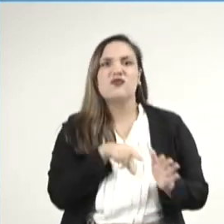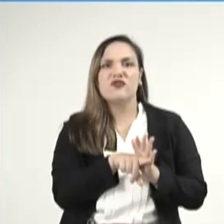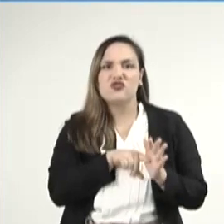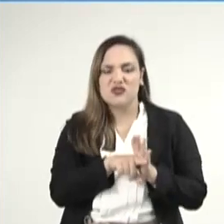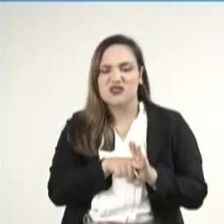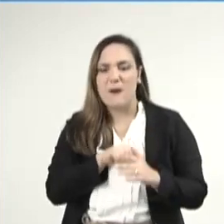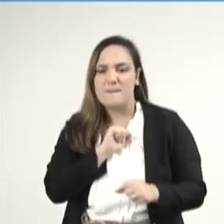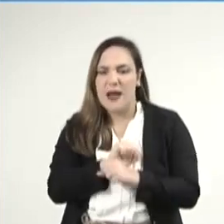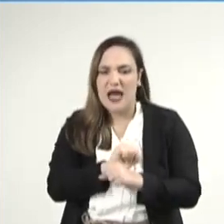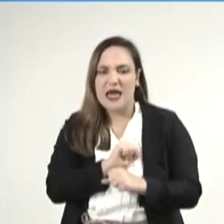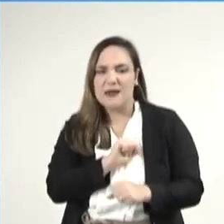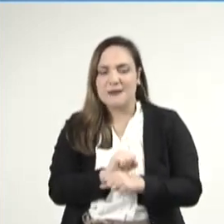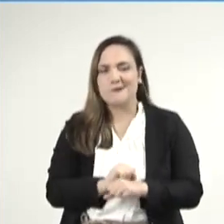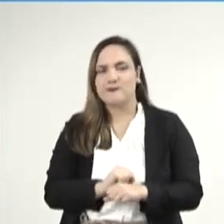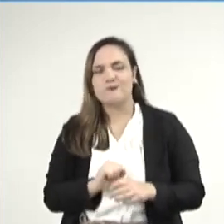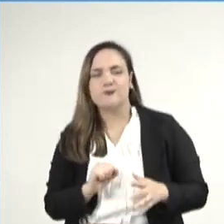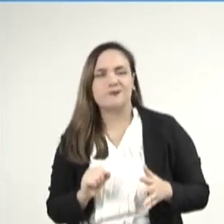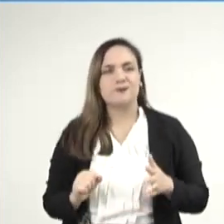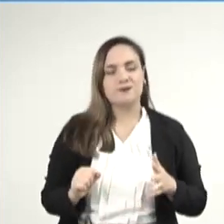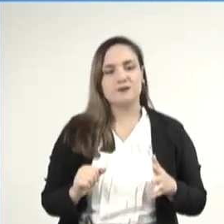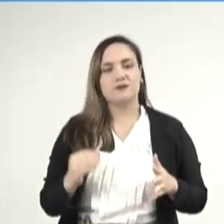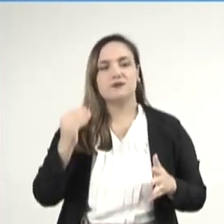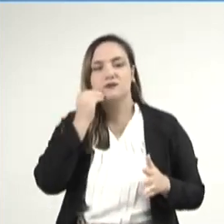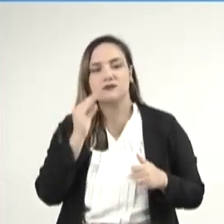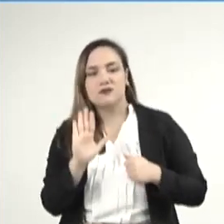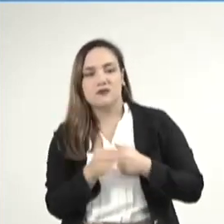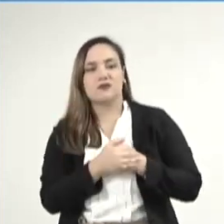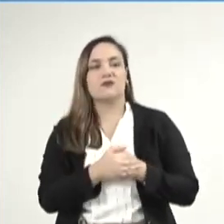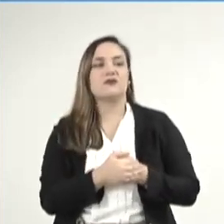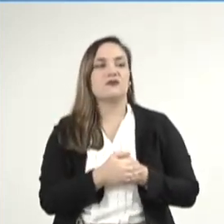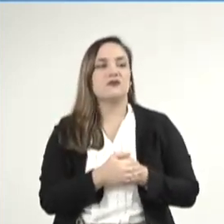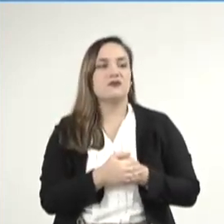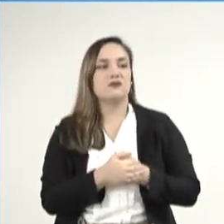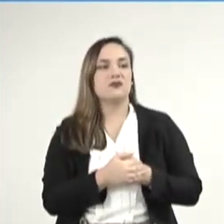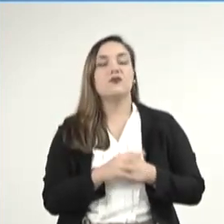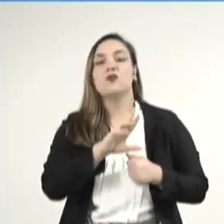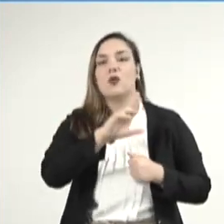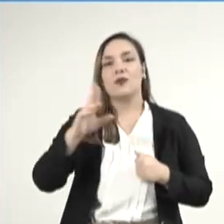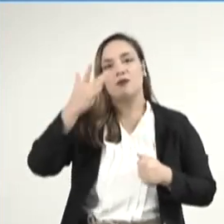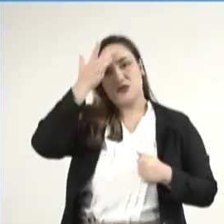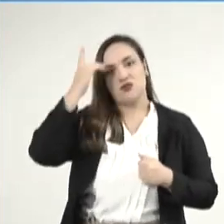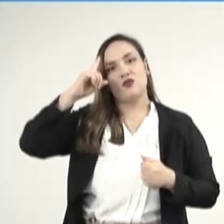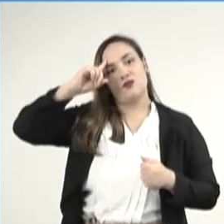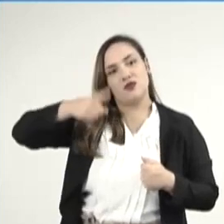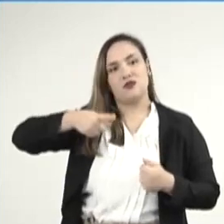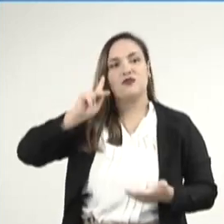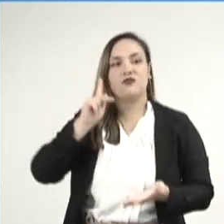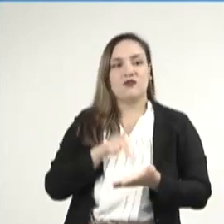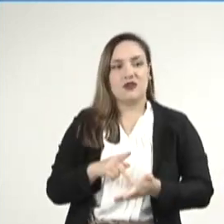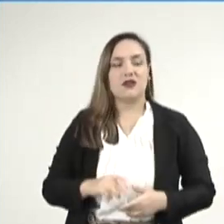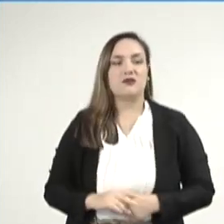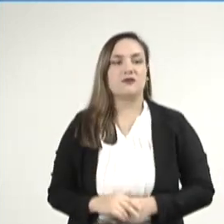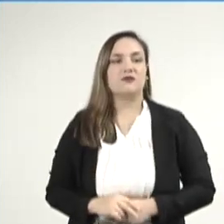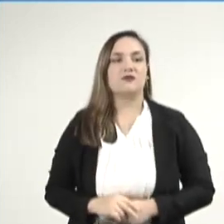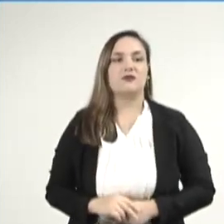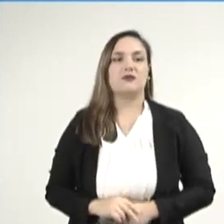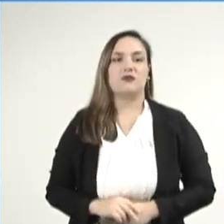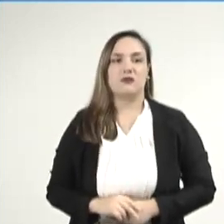Ele fez de tudo para que não viesse à tona o nome dos mandantes, dos verdadeiros